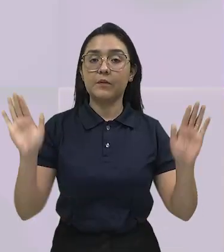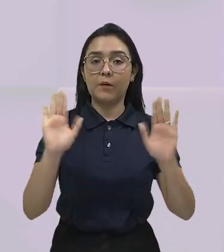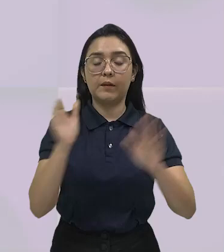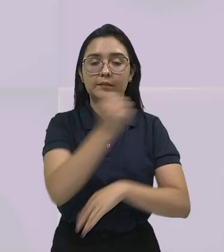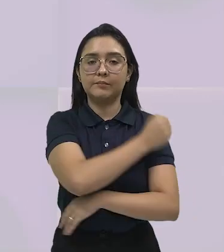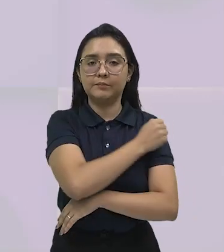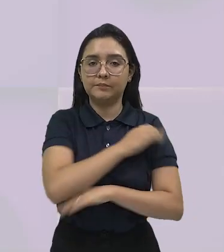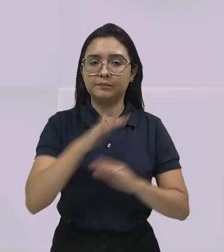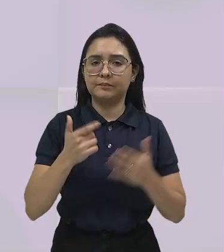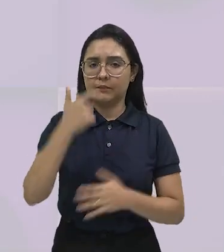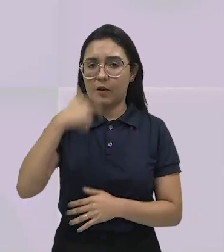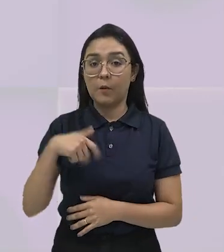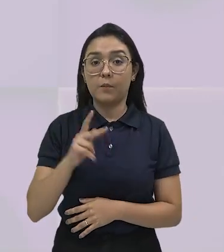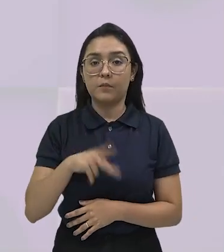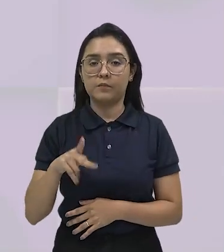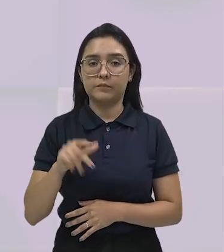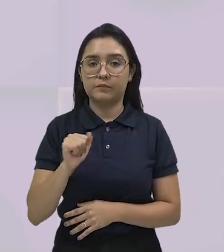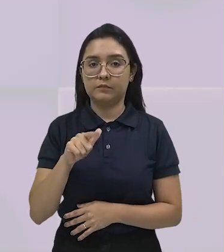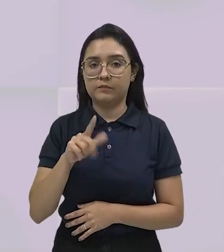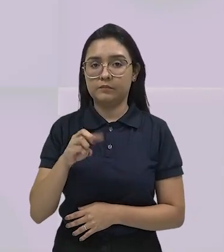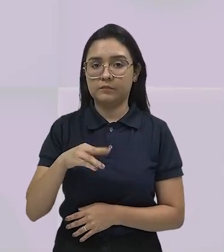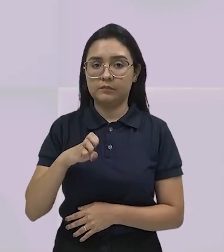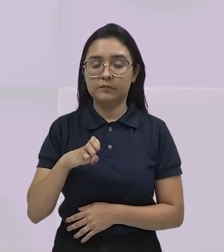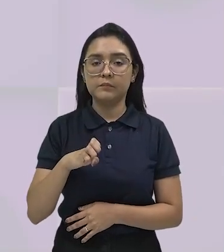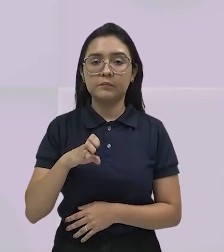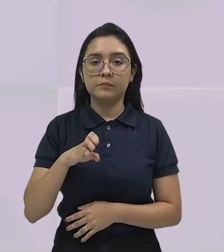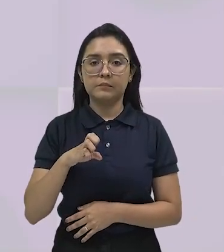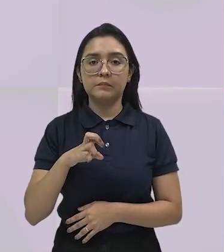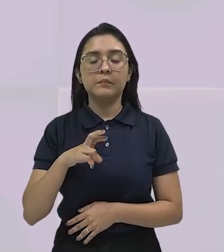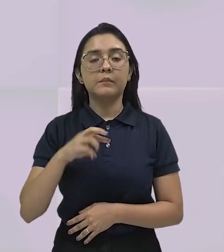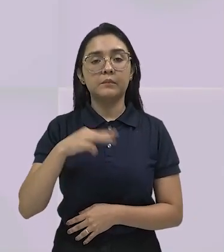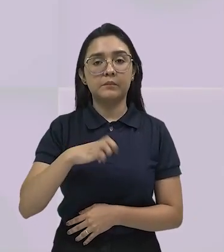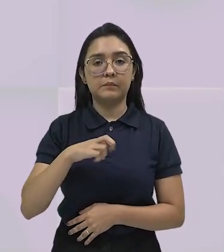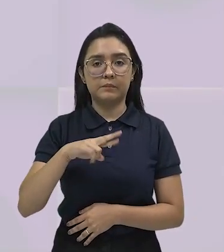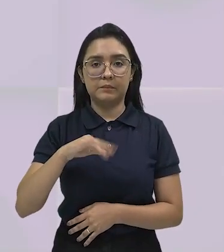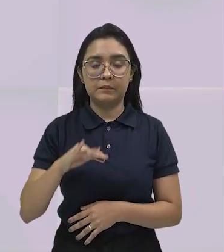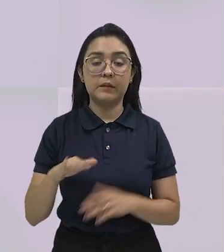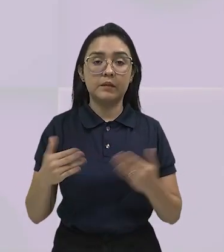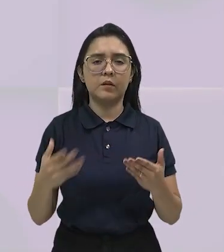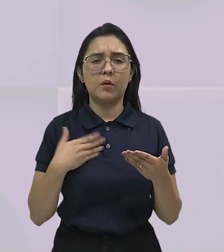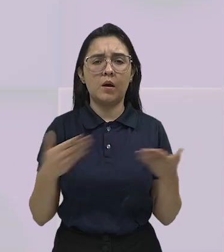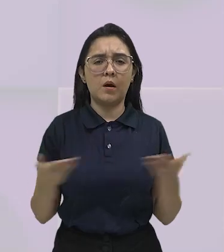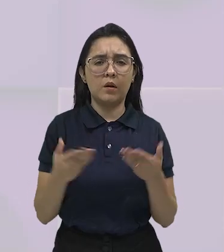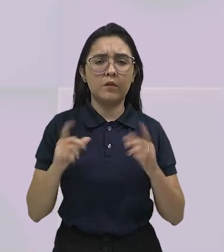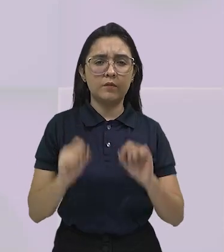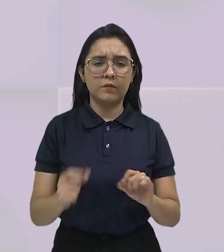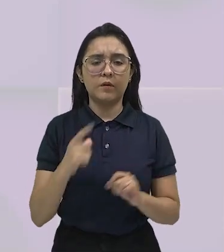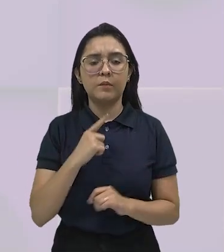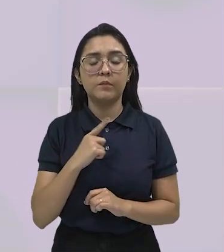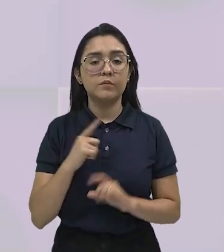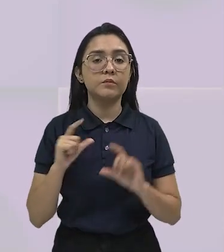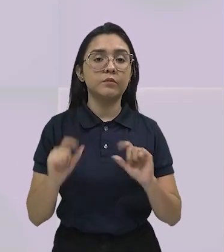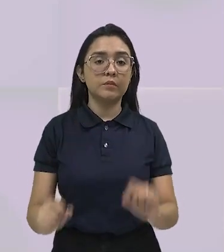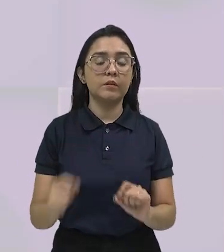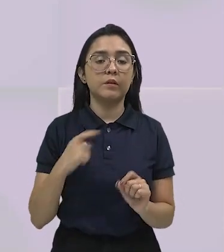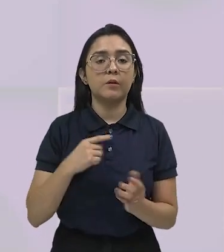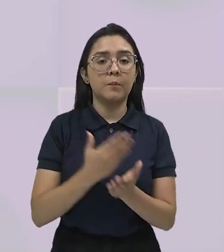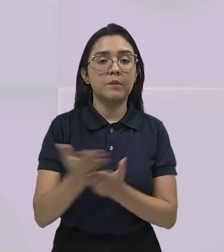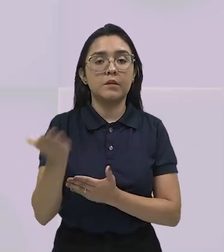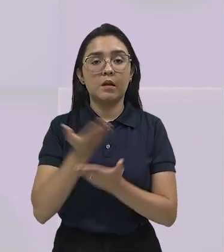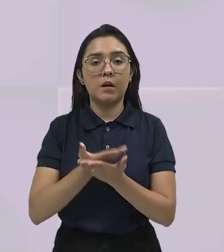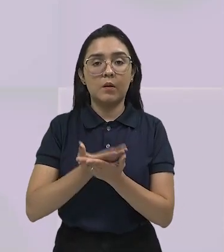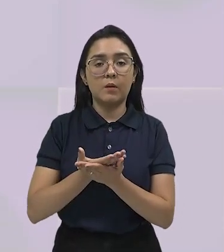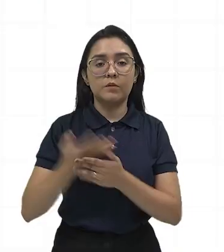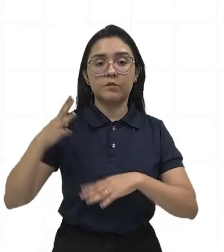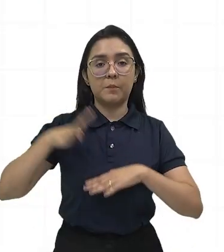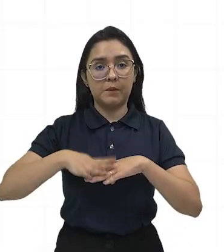Olá, meu povo, eu sou o professor Aldemir. Então vamos de matemática, claro, vamos ver o